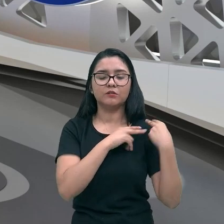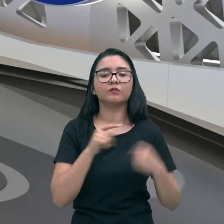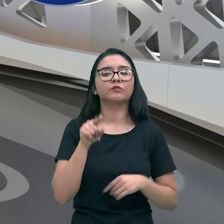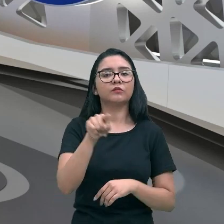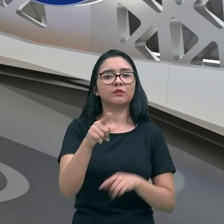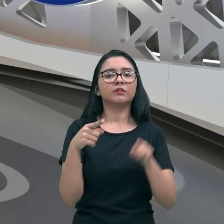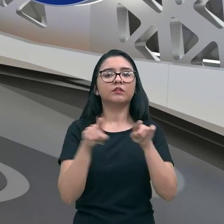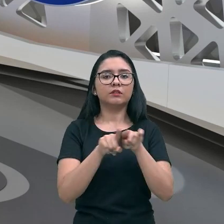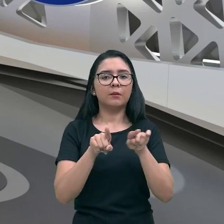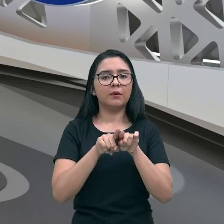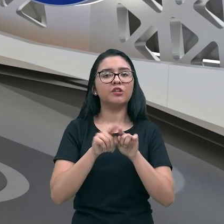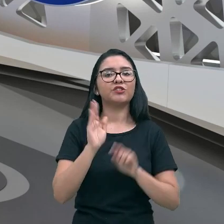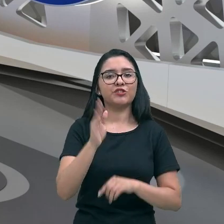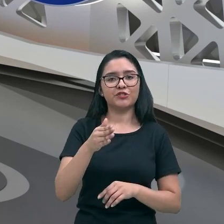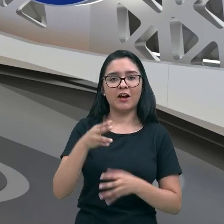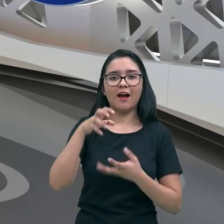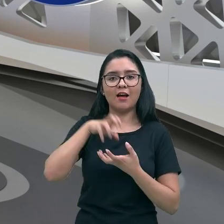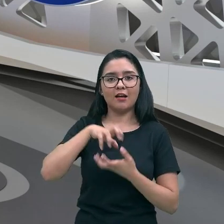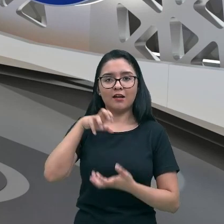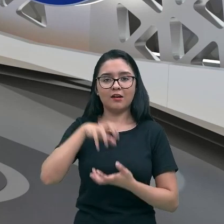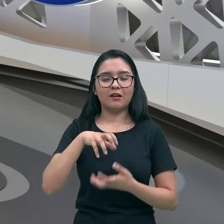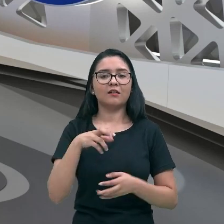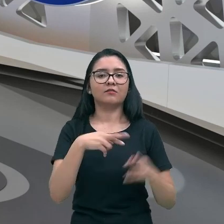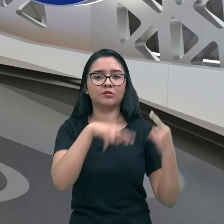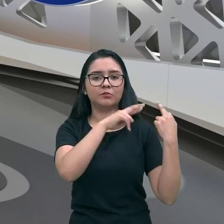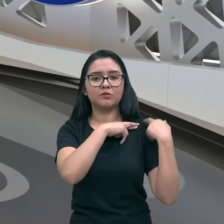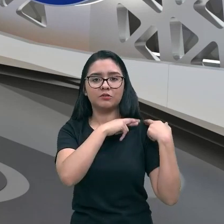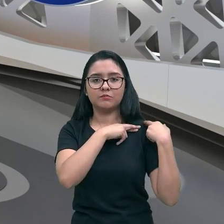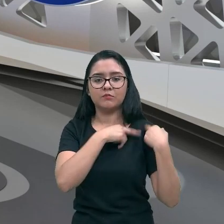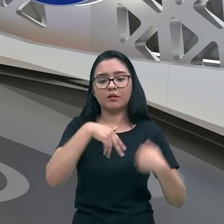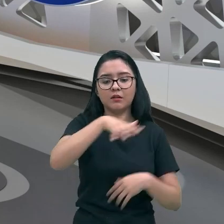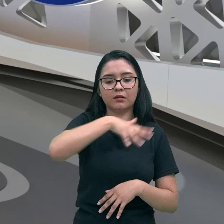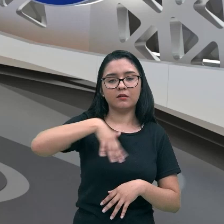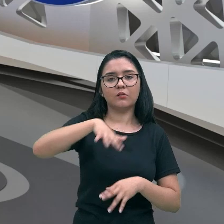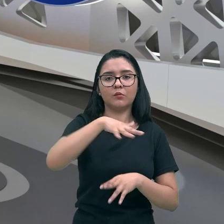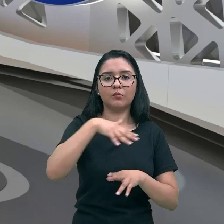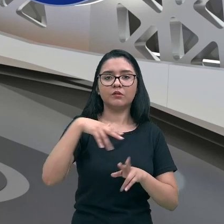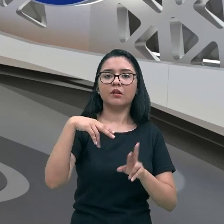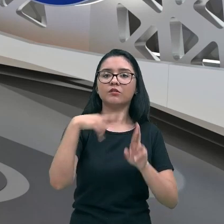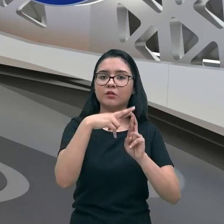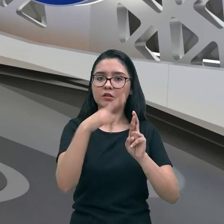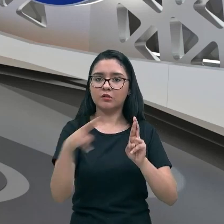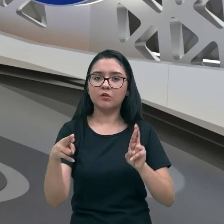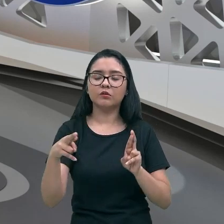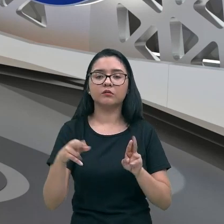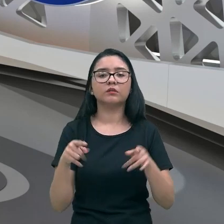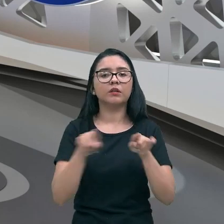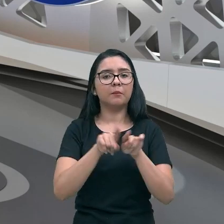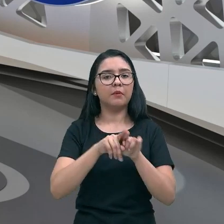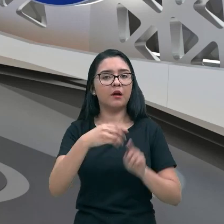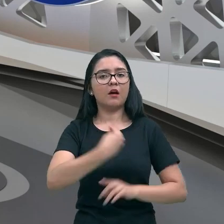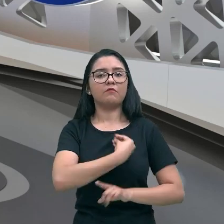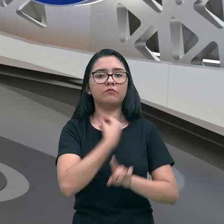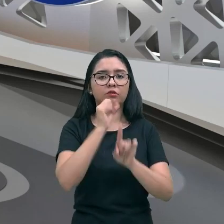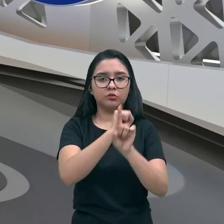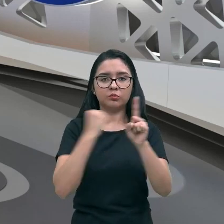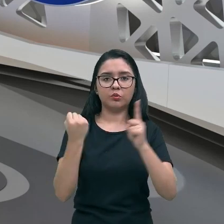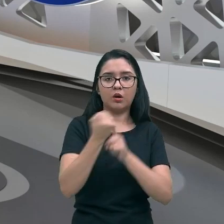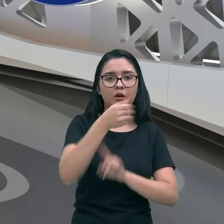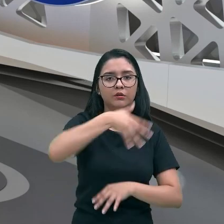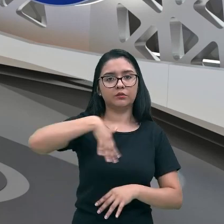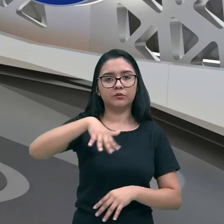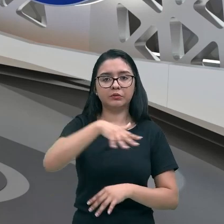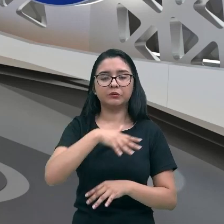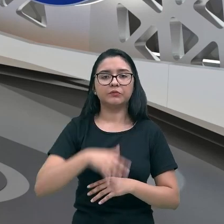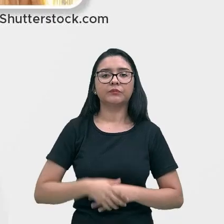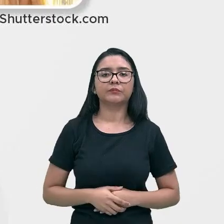mais crescido dentro daquele ambiente, no caso de fé, mas não apenas nisso, né? Na vida em sociedade de um modo geral.